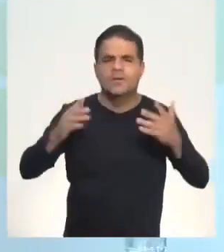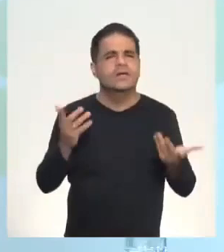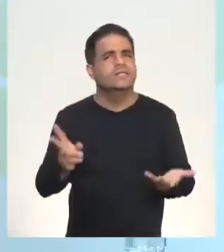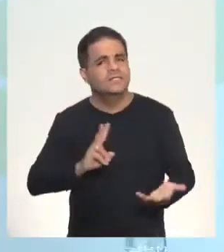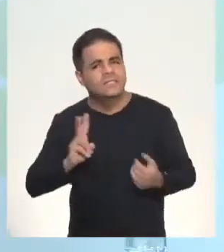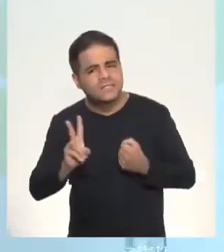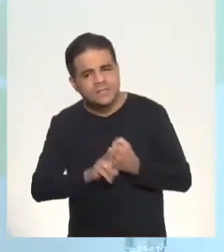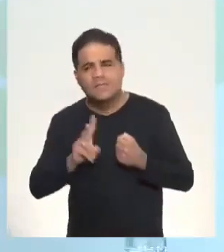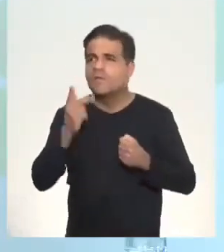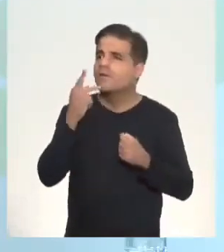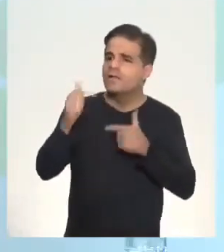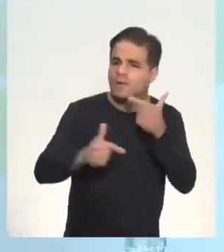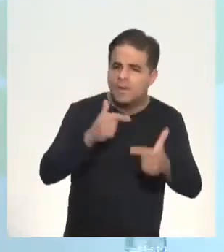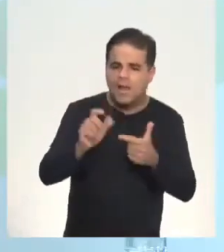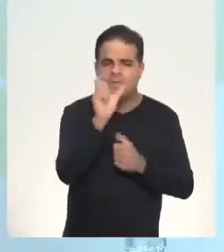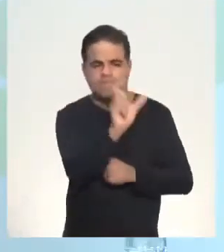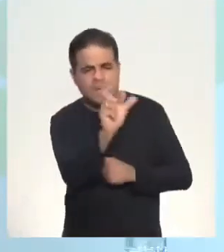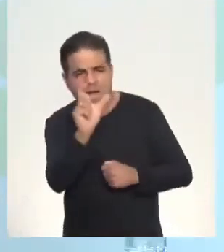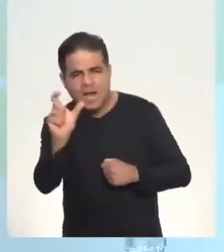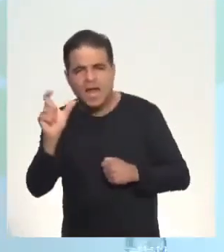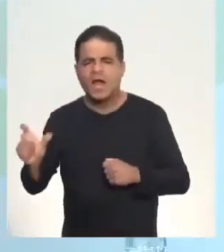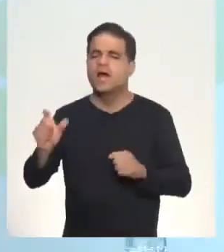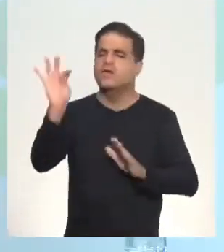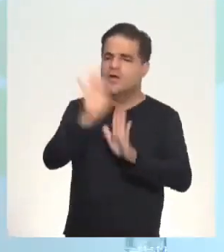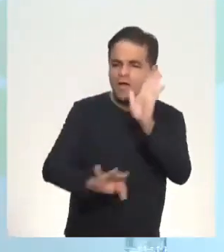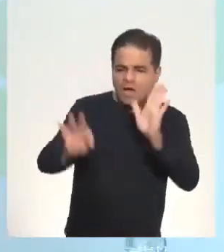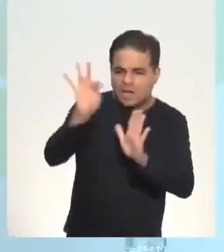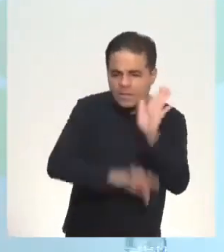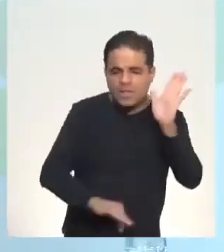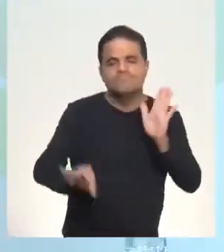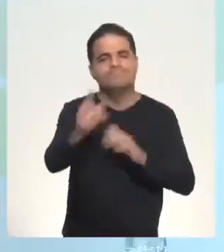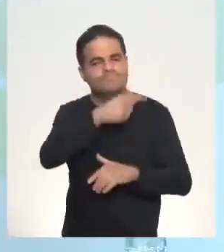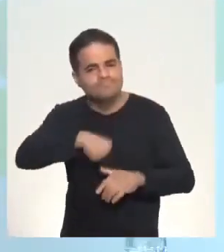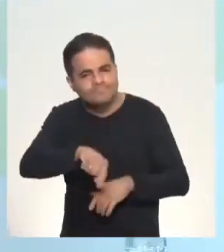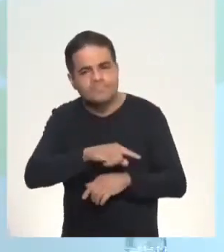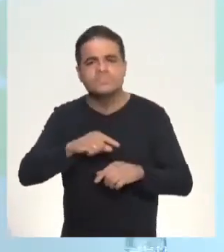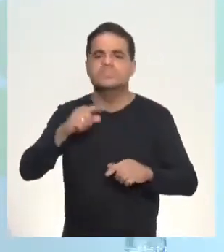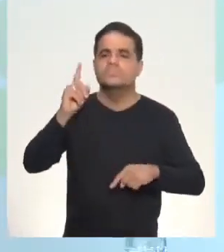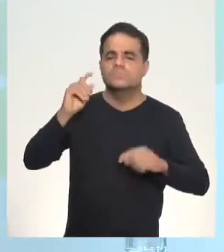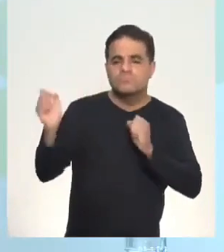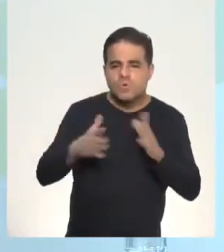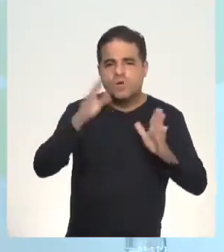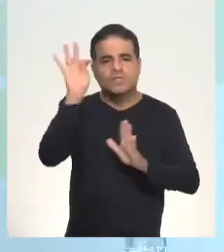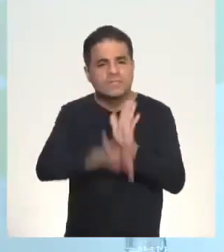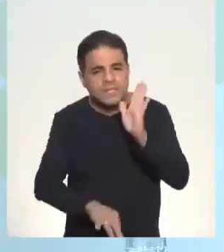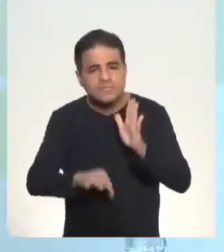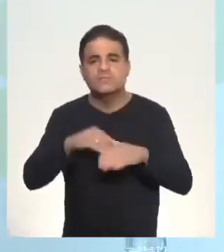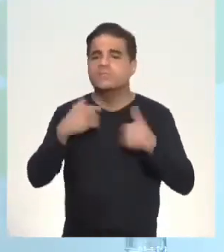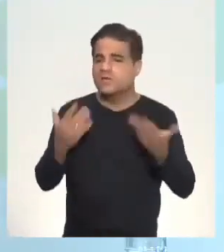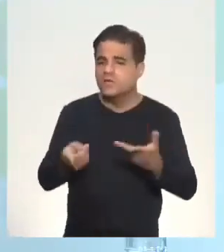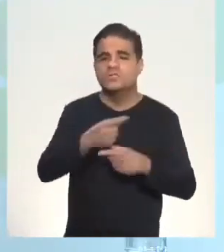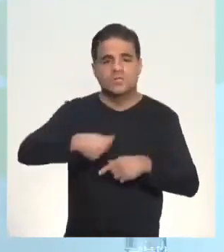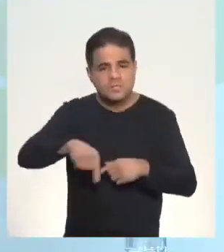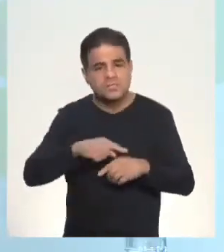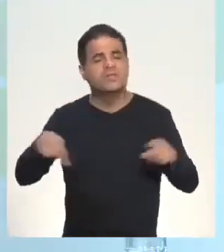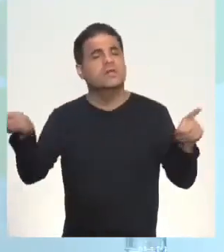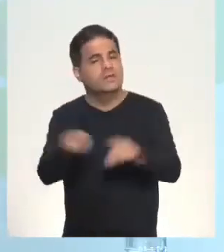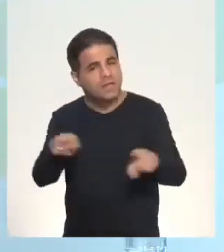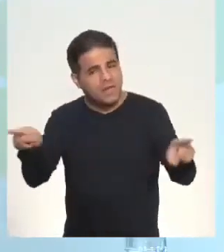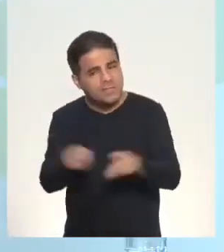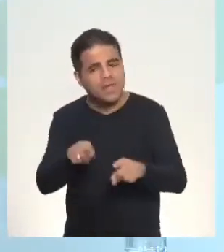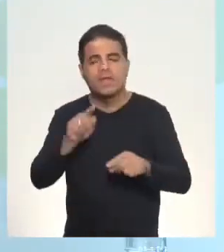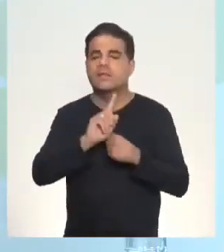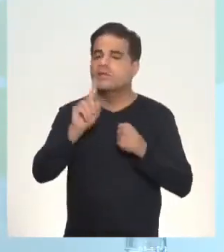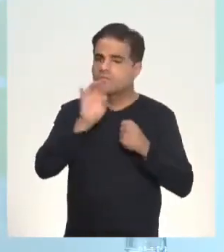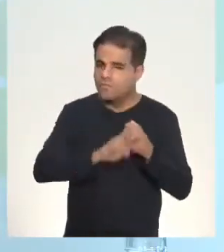vamos trabalhar com palavras, nós vamos trabalhar com textos, nós vamos trabalhar com produção de texto, mas nós também trabalhamos com a linguagem